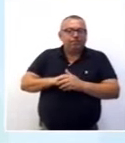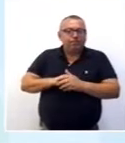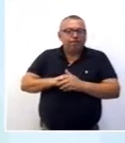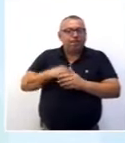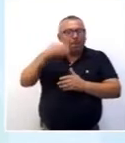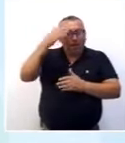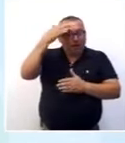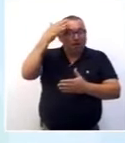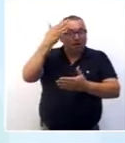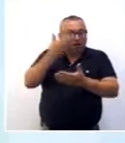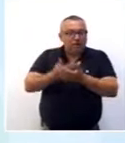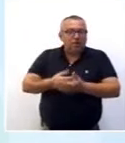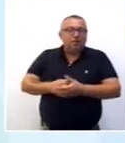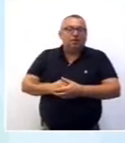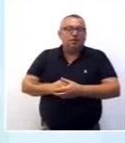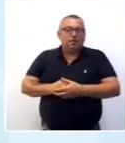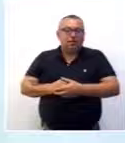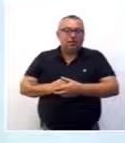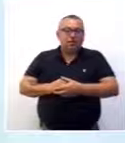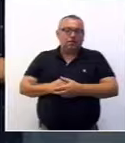Acreditem. Pode voltar?